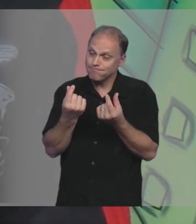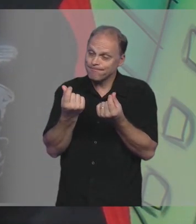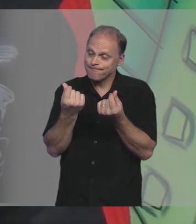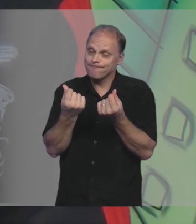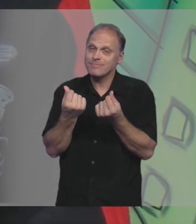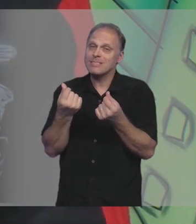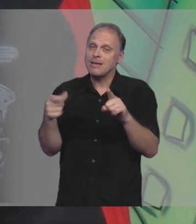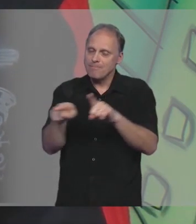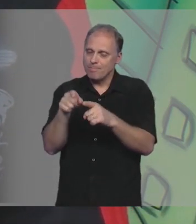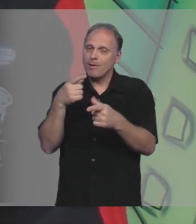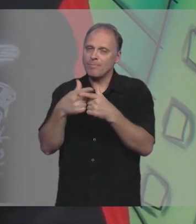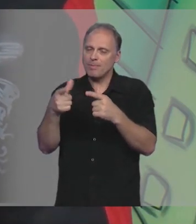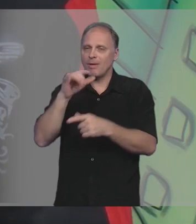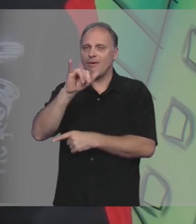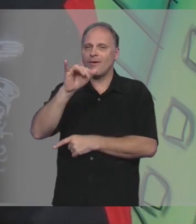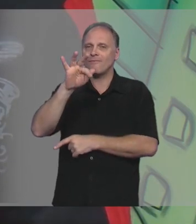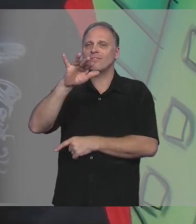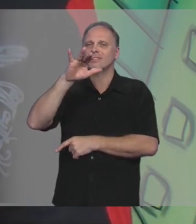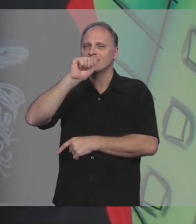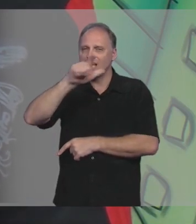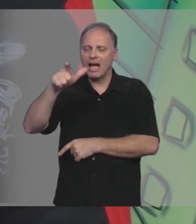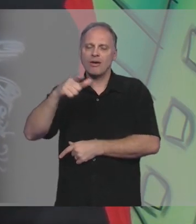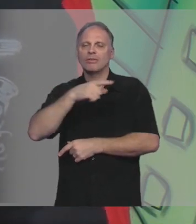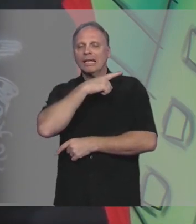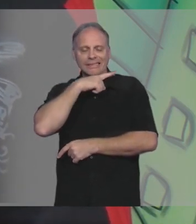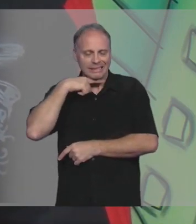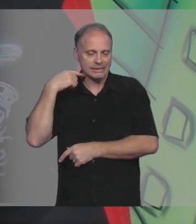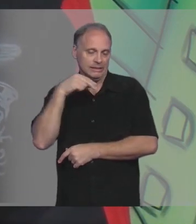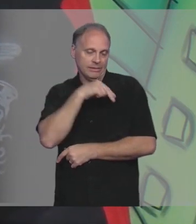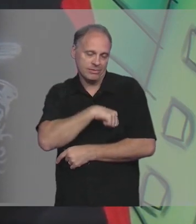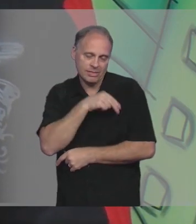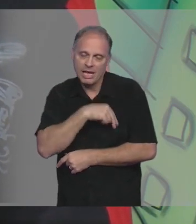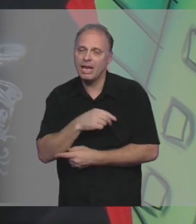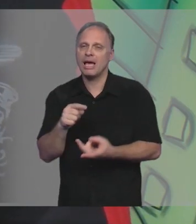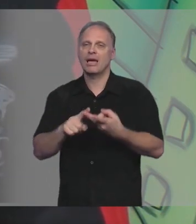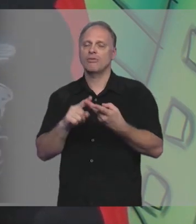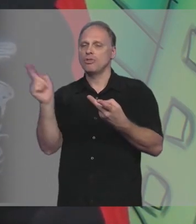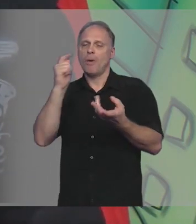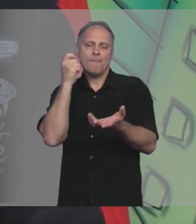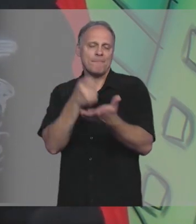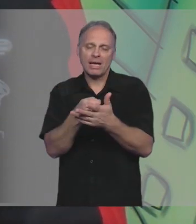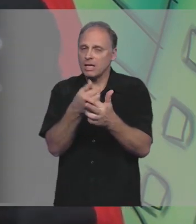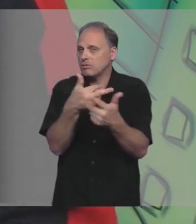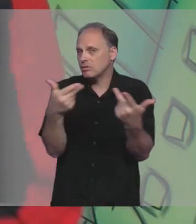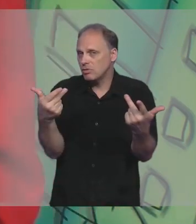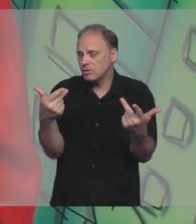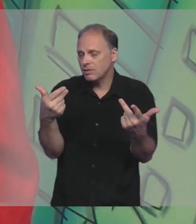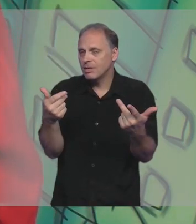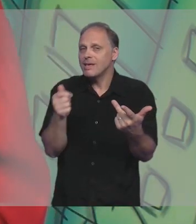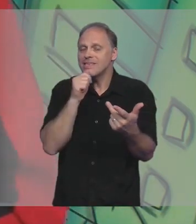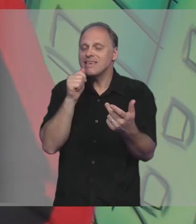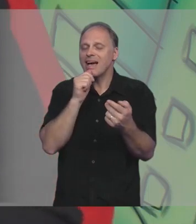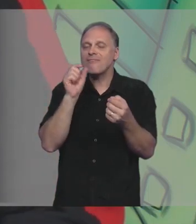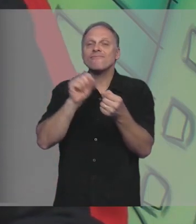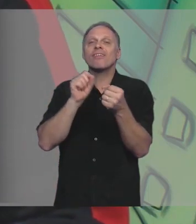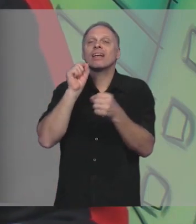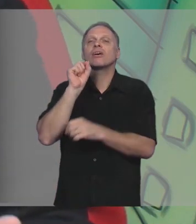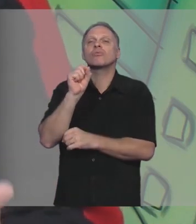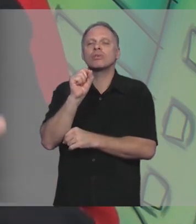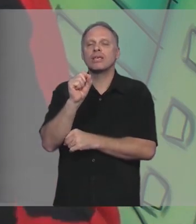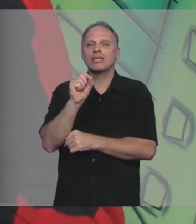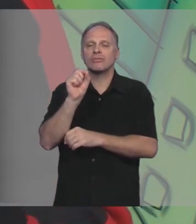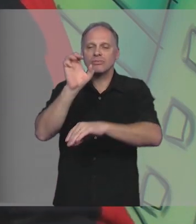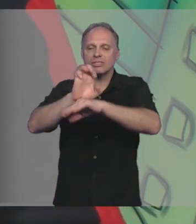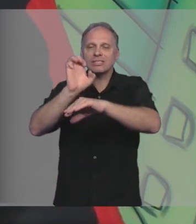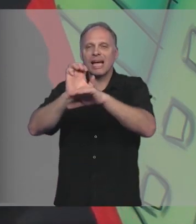e fiscais, tanto que estão atrasando salários, estão não pagando os seus compromissos e tal. E isso permitirá que os